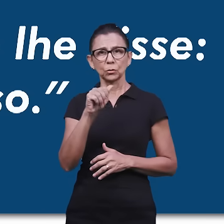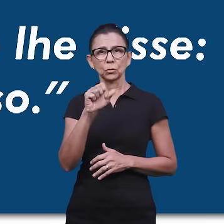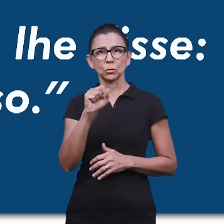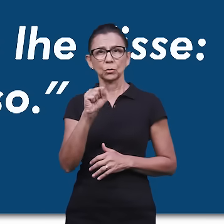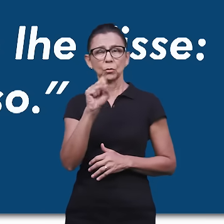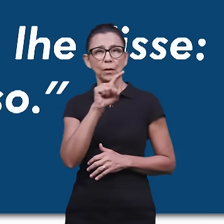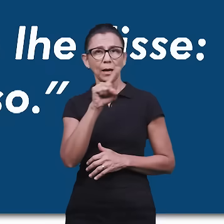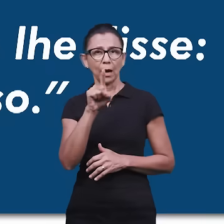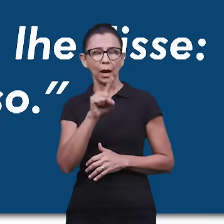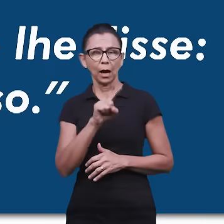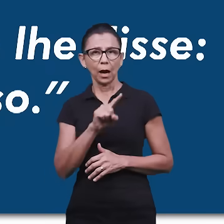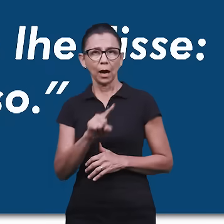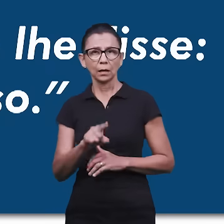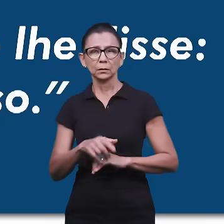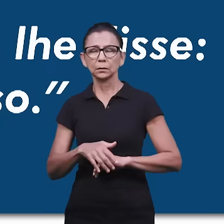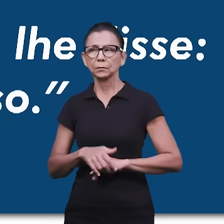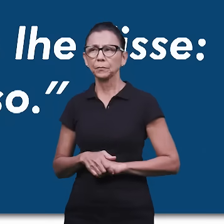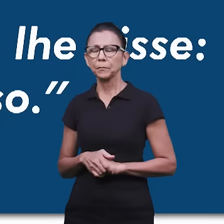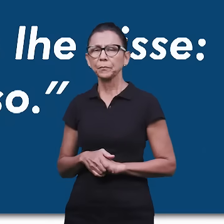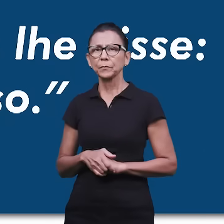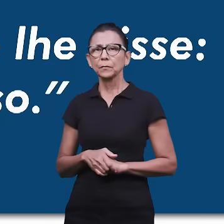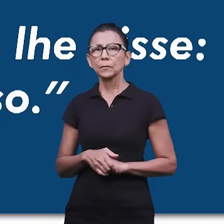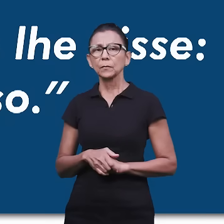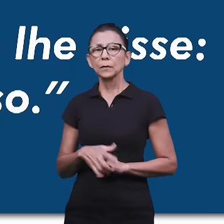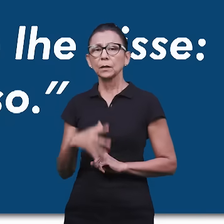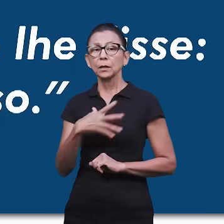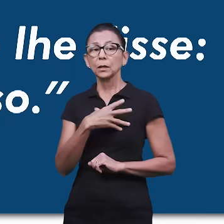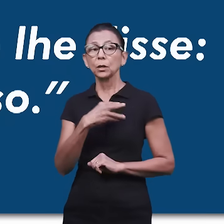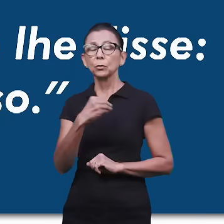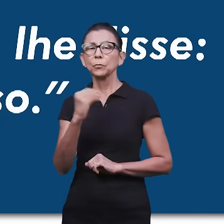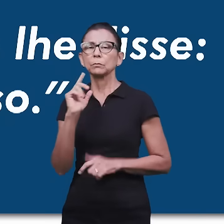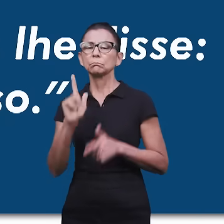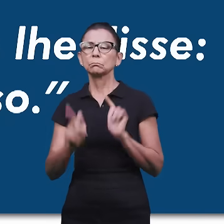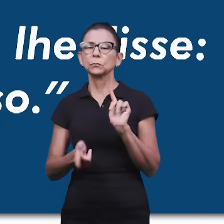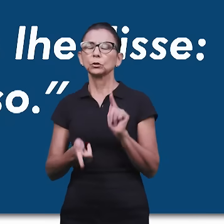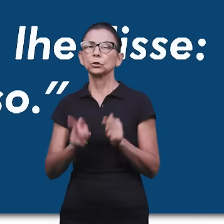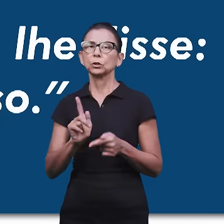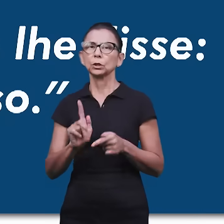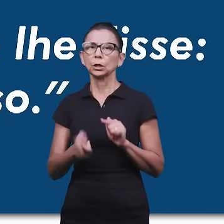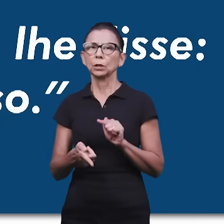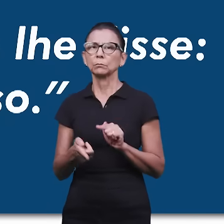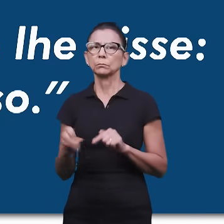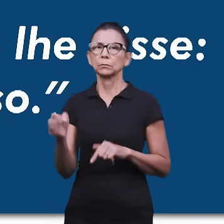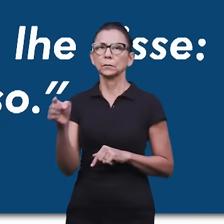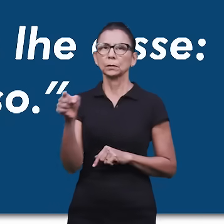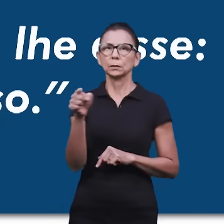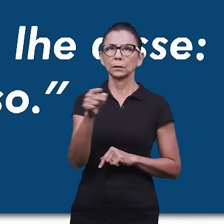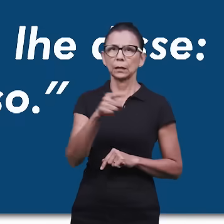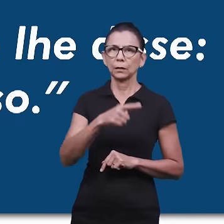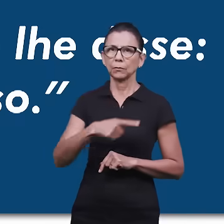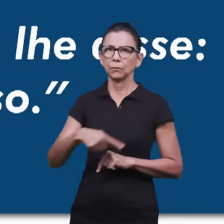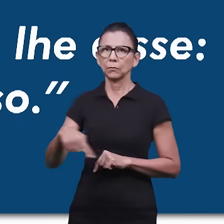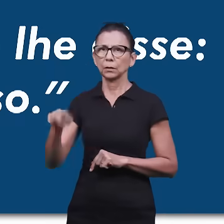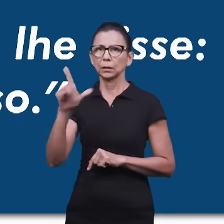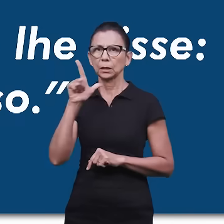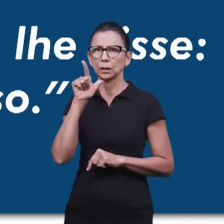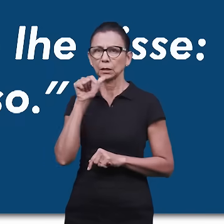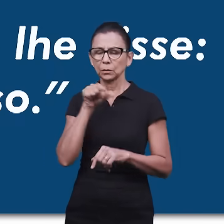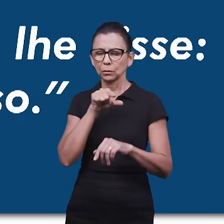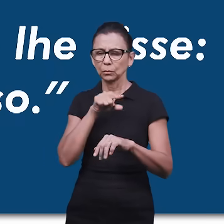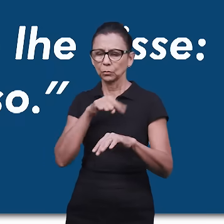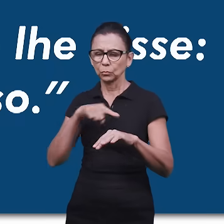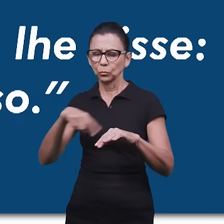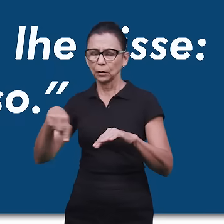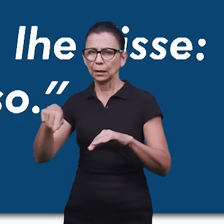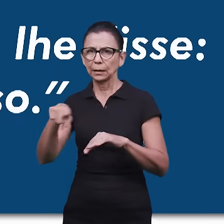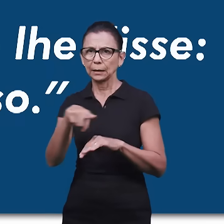Abiezrita. E Gideão, seu filho, estava malhando o trigo no lagar para o salvar